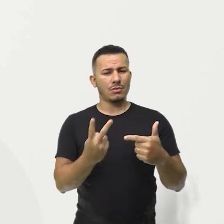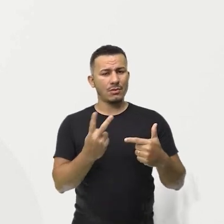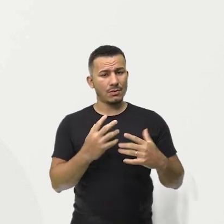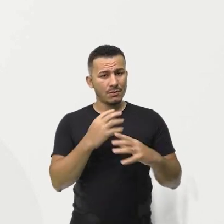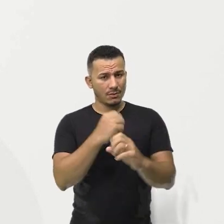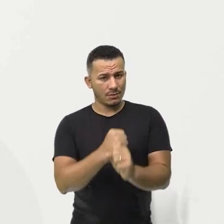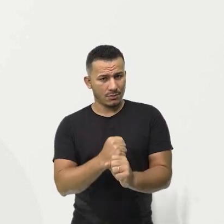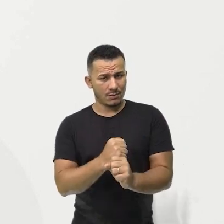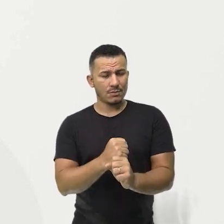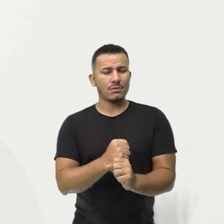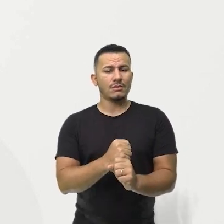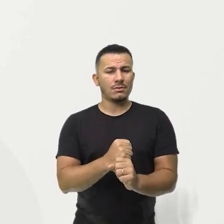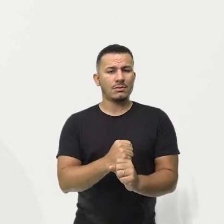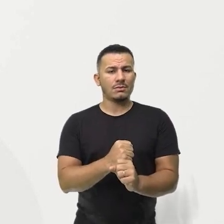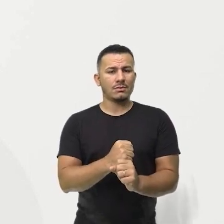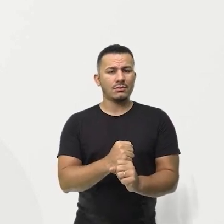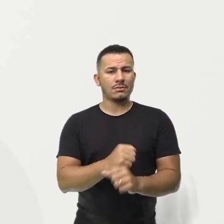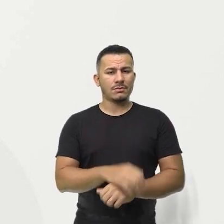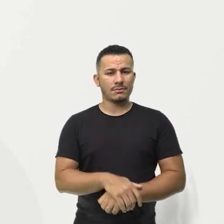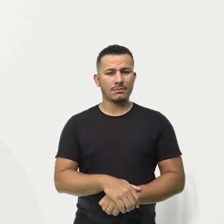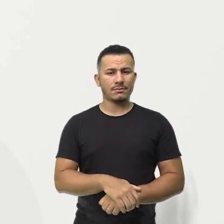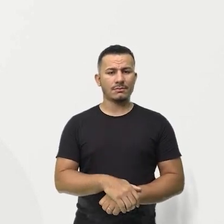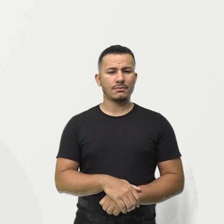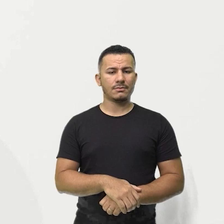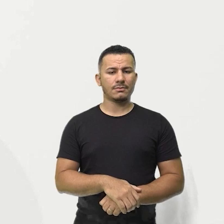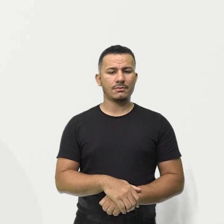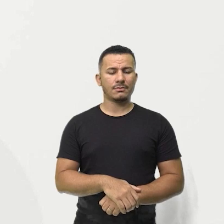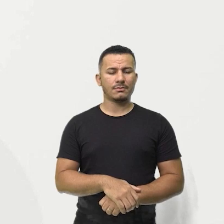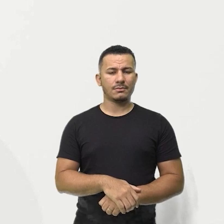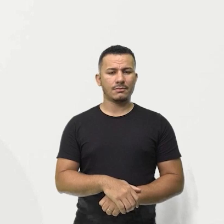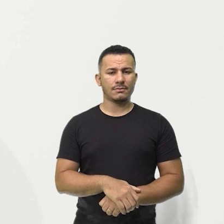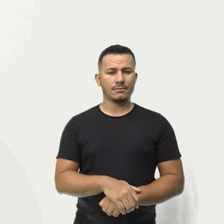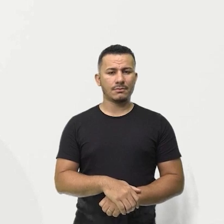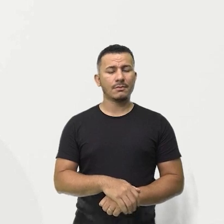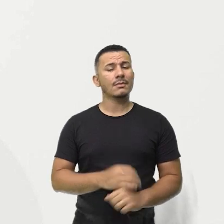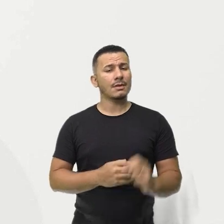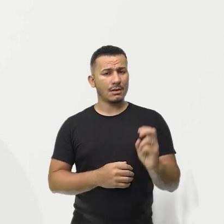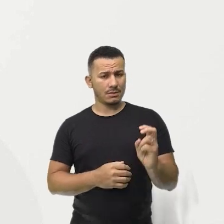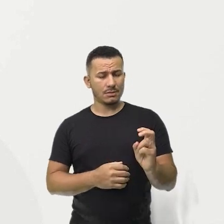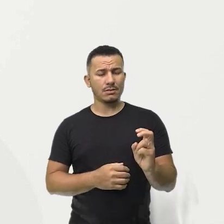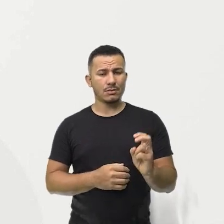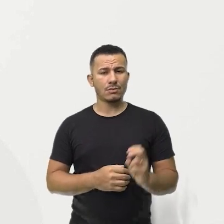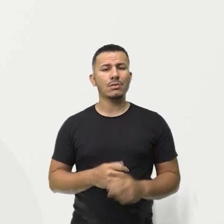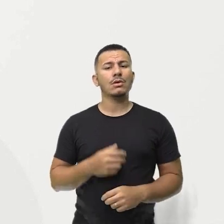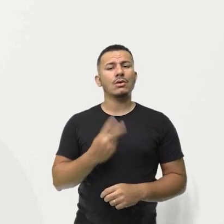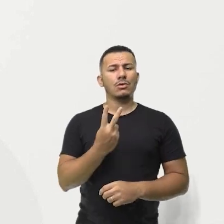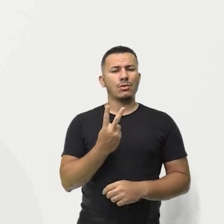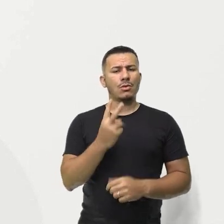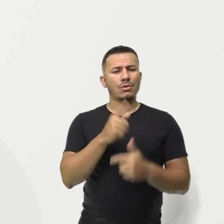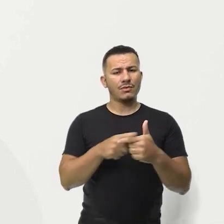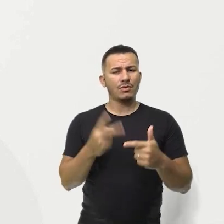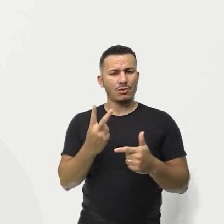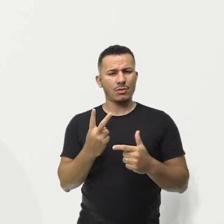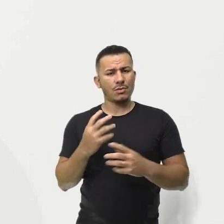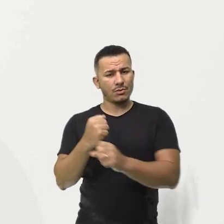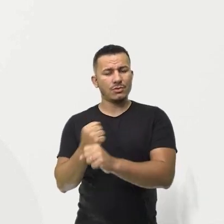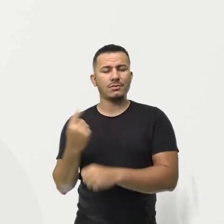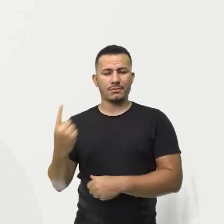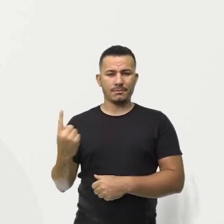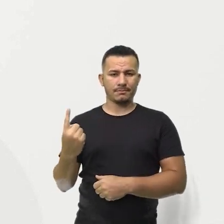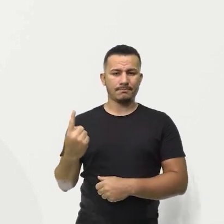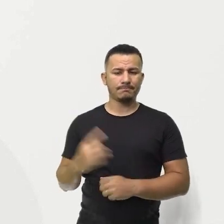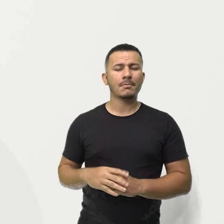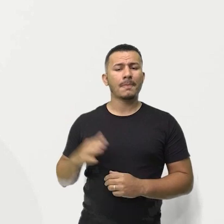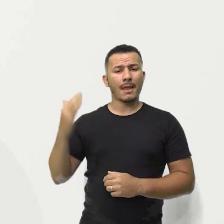10 dividido por 2 é 5, e 6 dividido por 2, 3. E o ponto E, 10 dividido